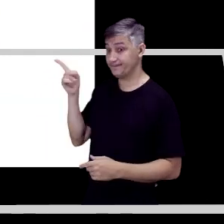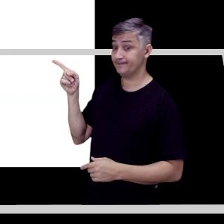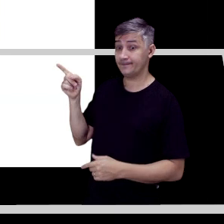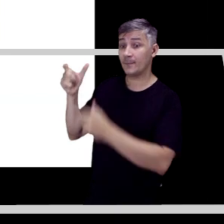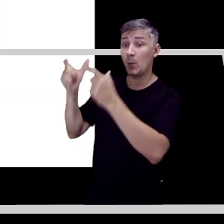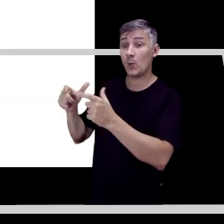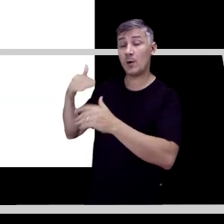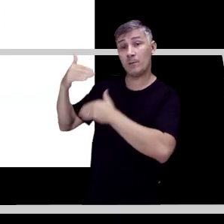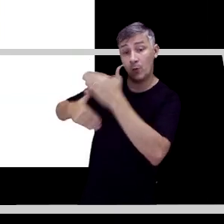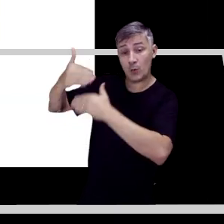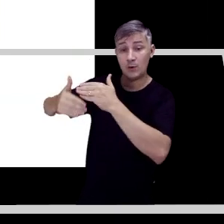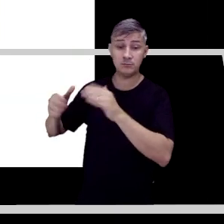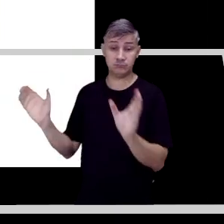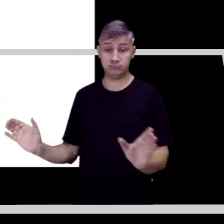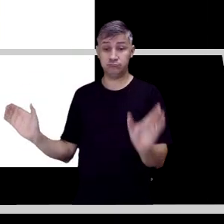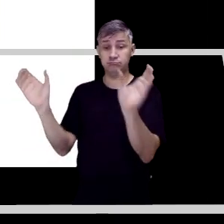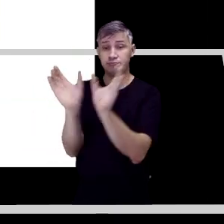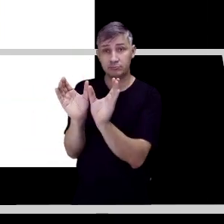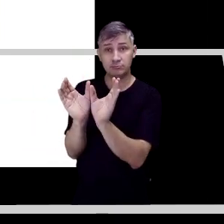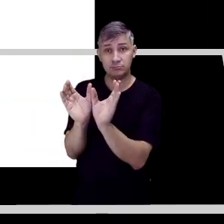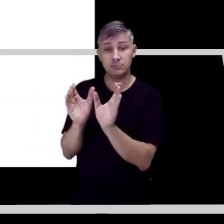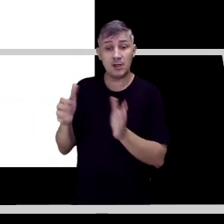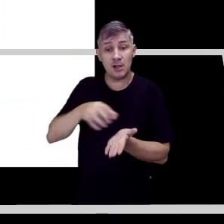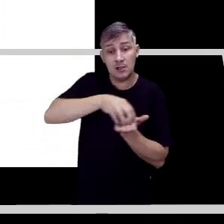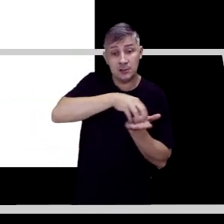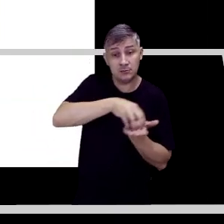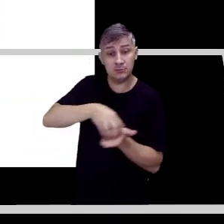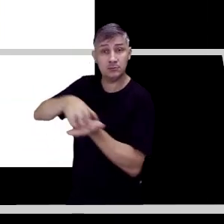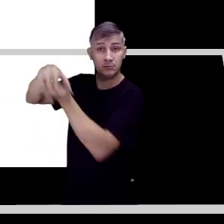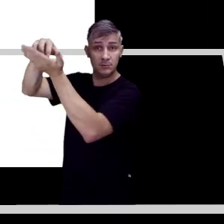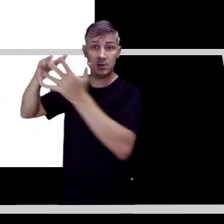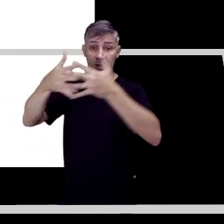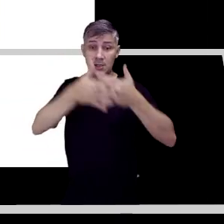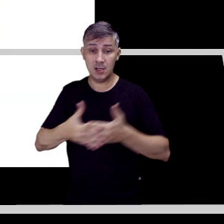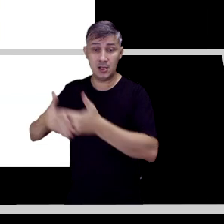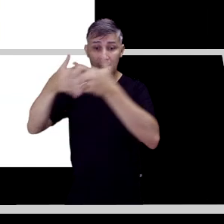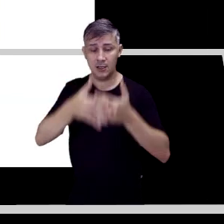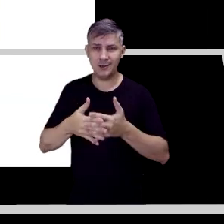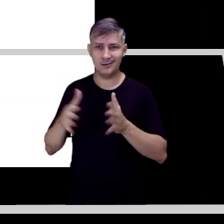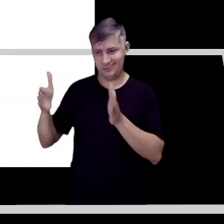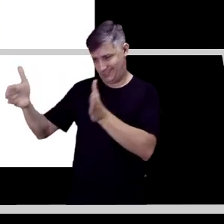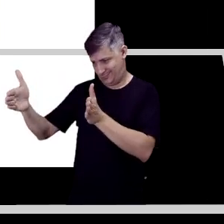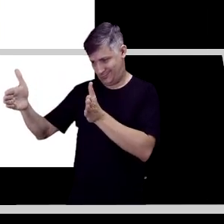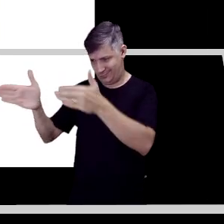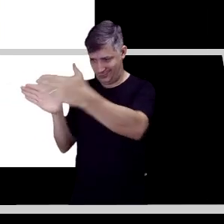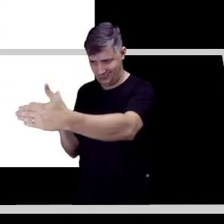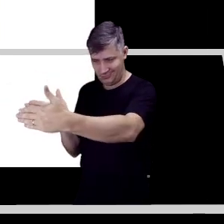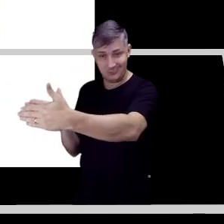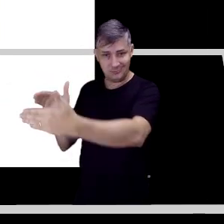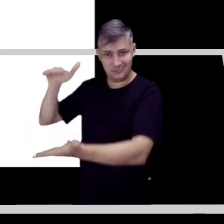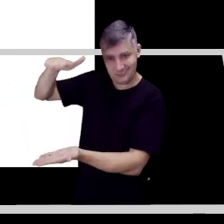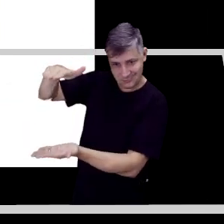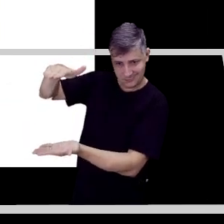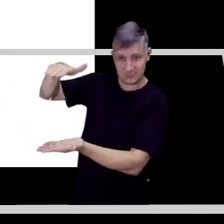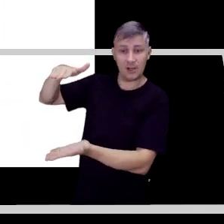social. E aqui, então, esse processo de transporte. Então, aqui dá para ver que cada terço